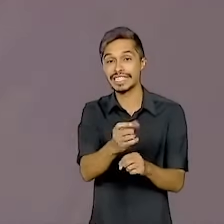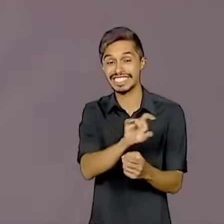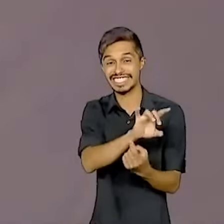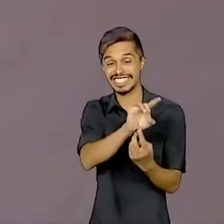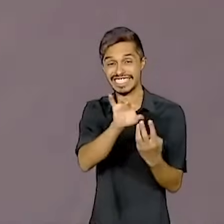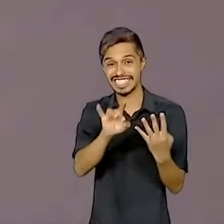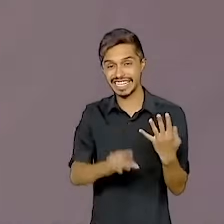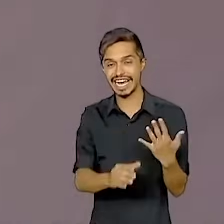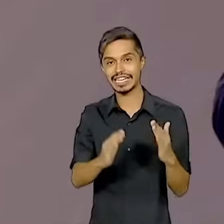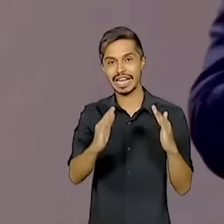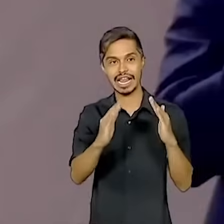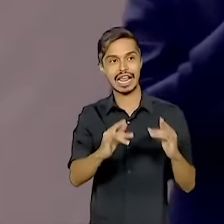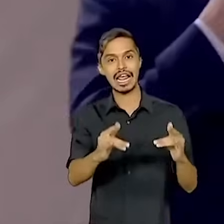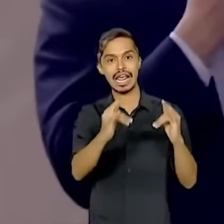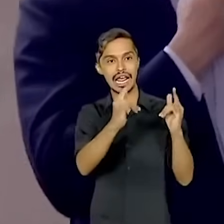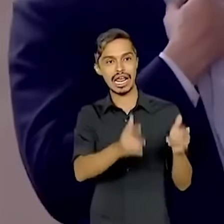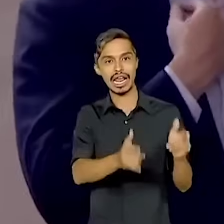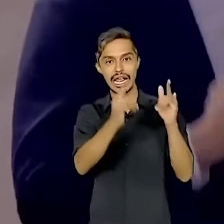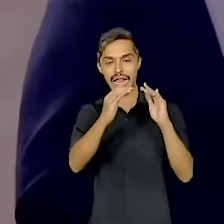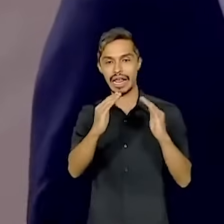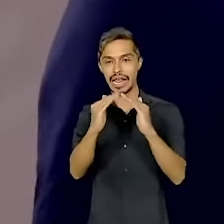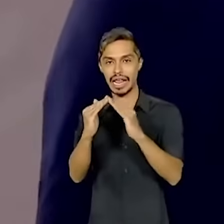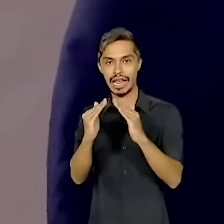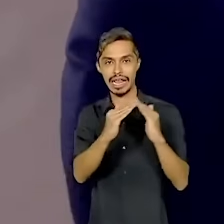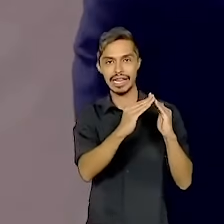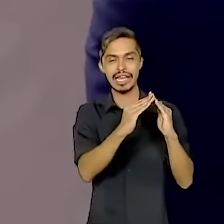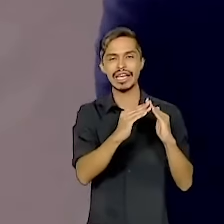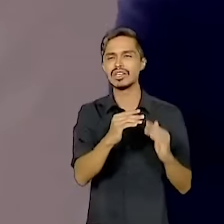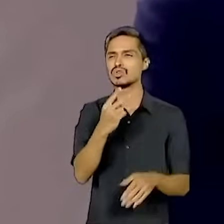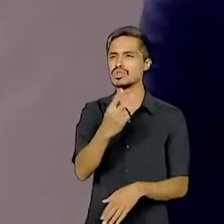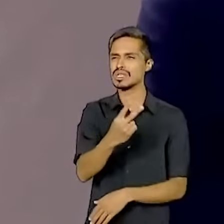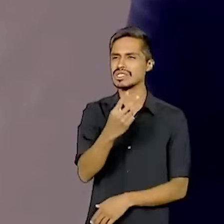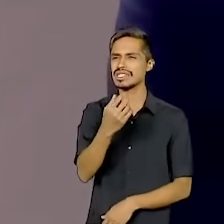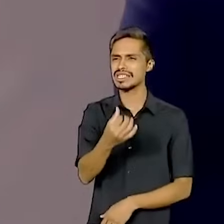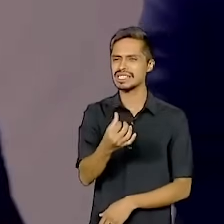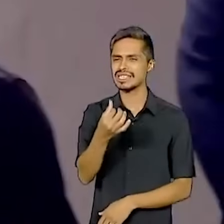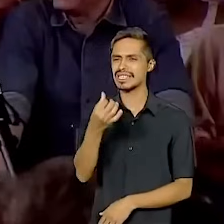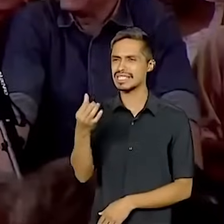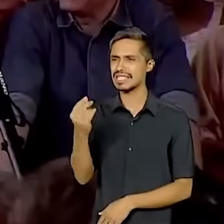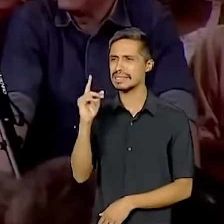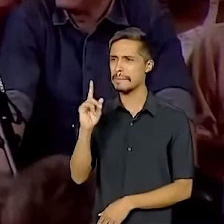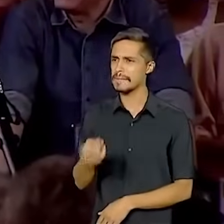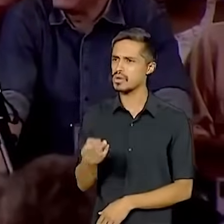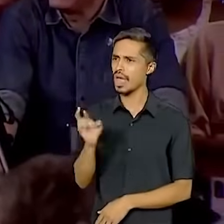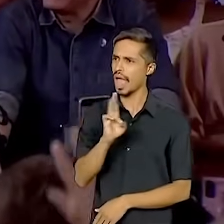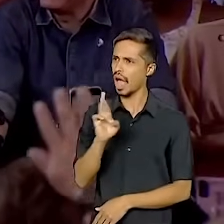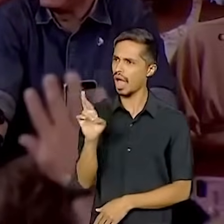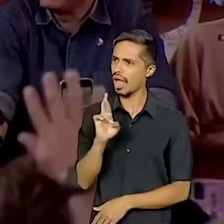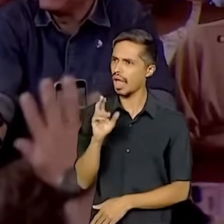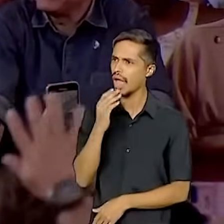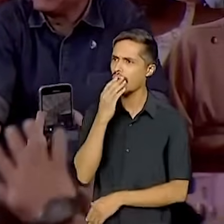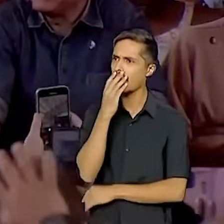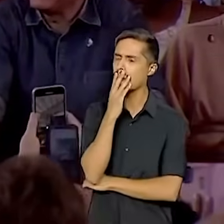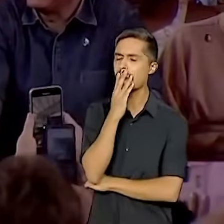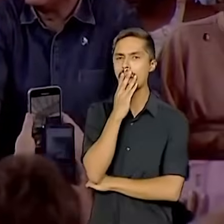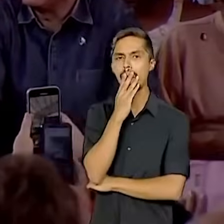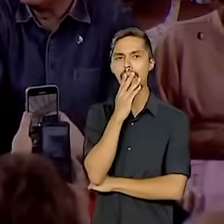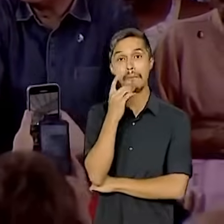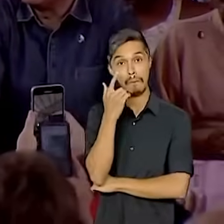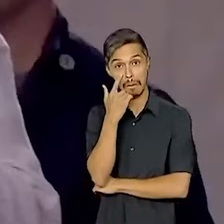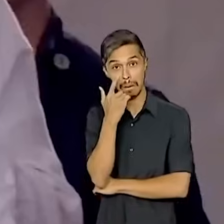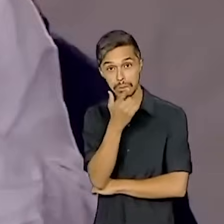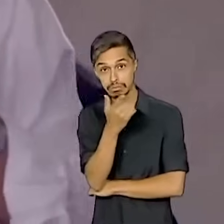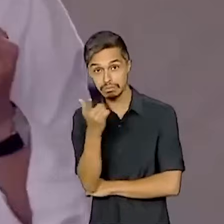cada apartamento é 216 mil reais. Olha, gente, eu,